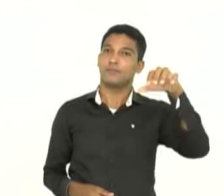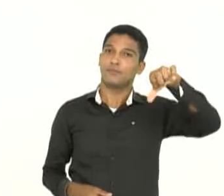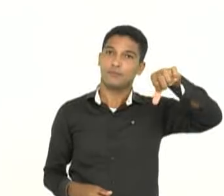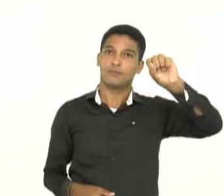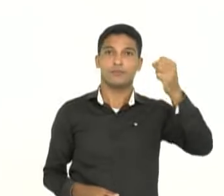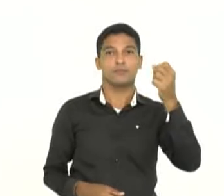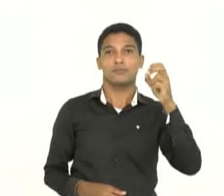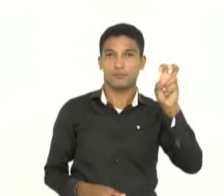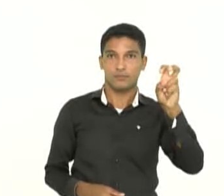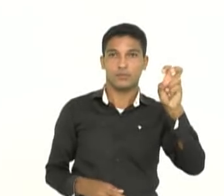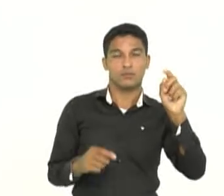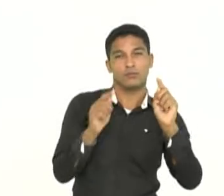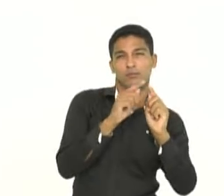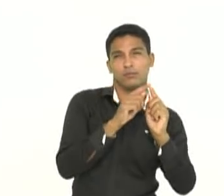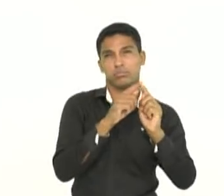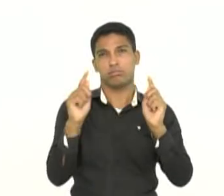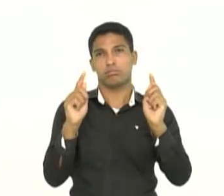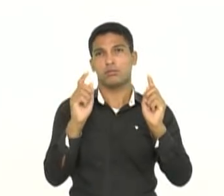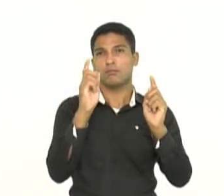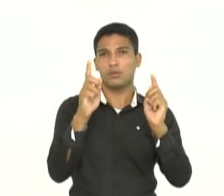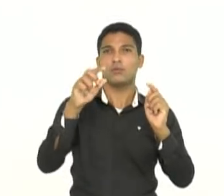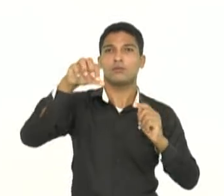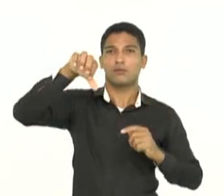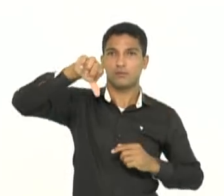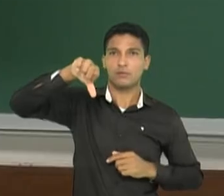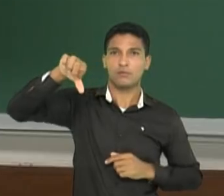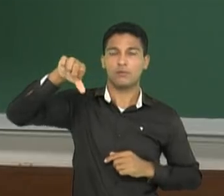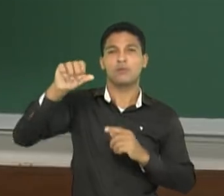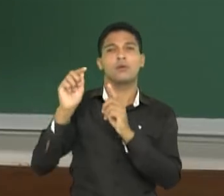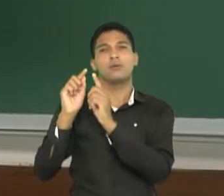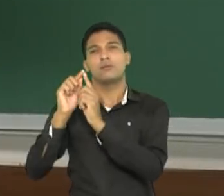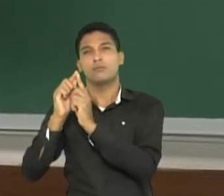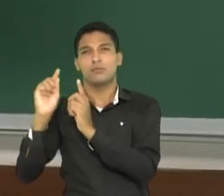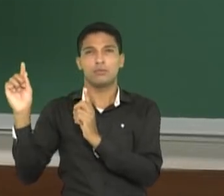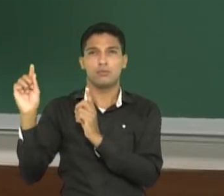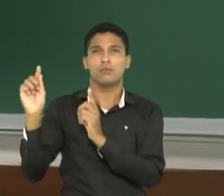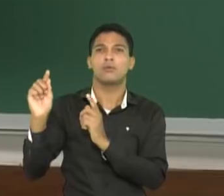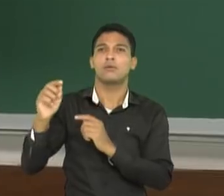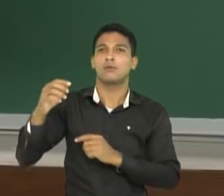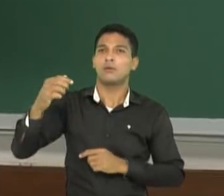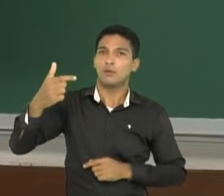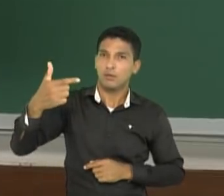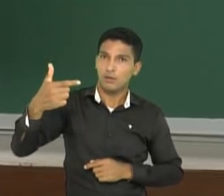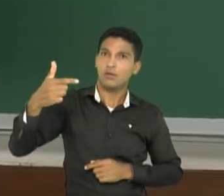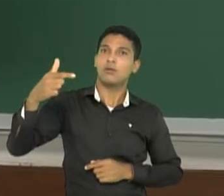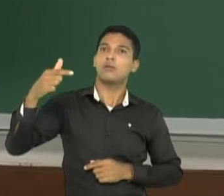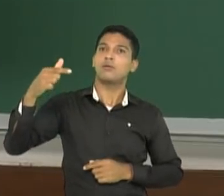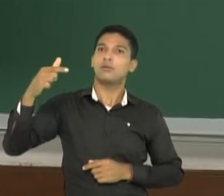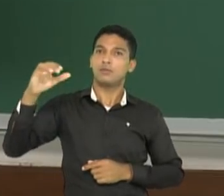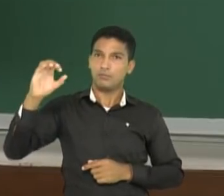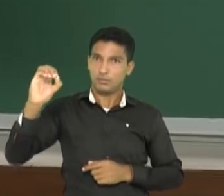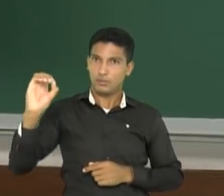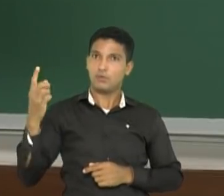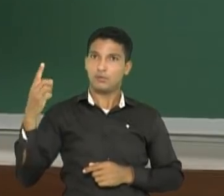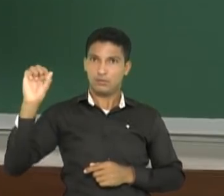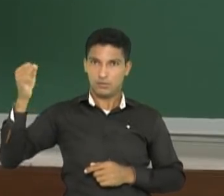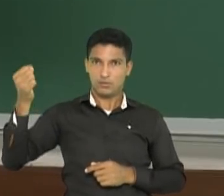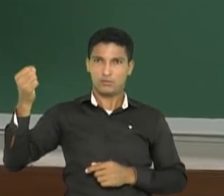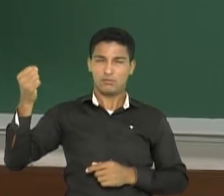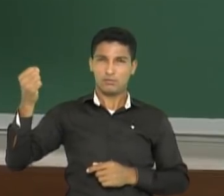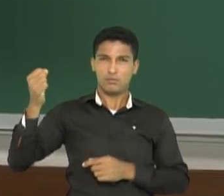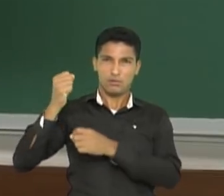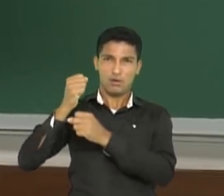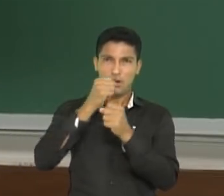2009 e 2018. Então o mapa mostra bem para nós essa questão ali nessa ideia das áreas onde eu vou